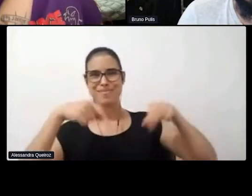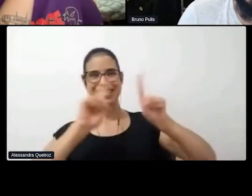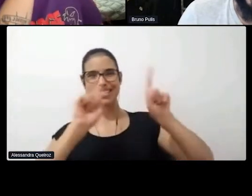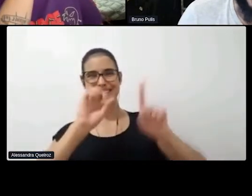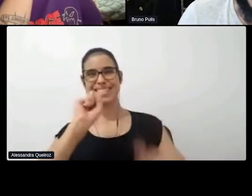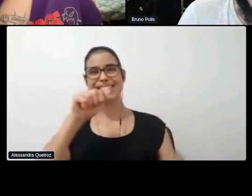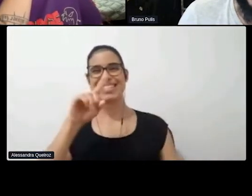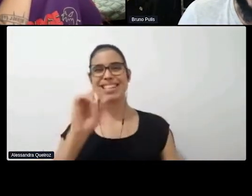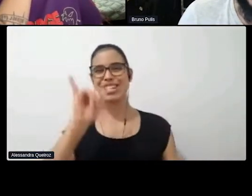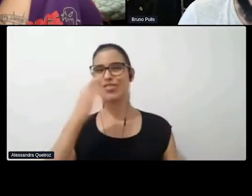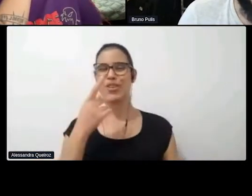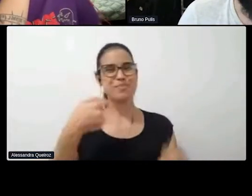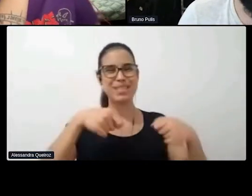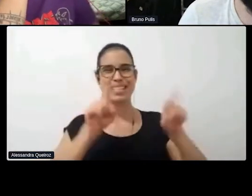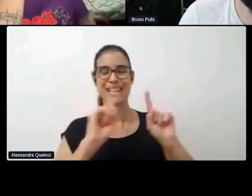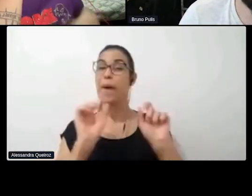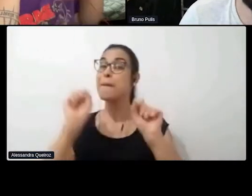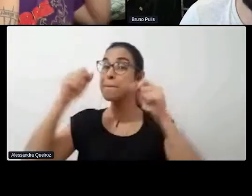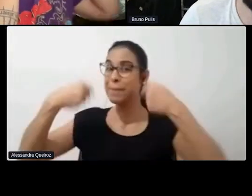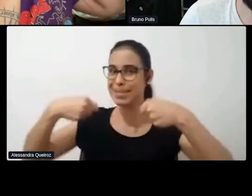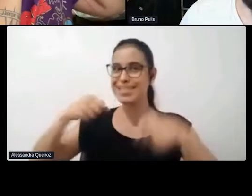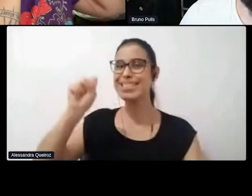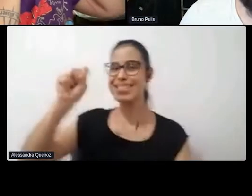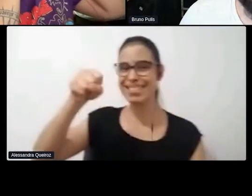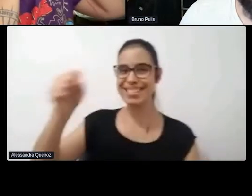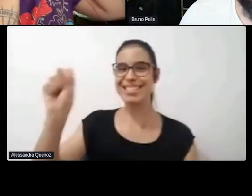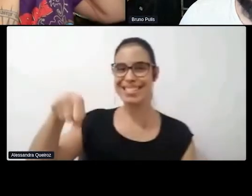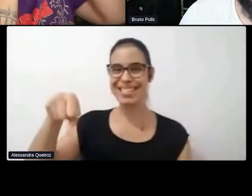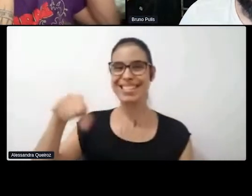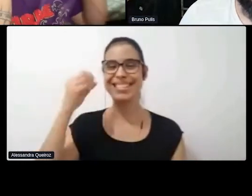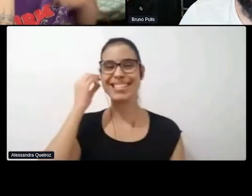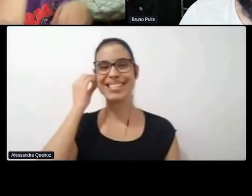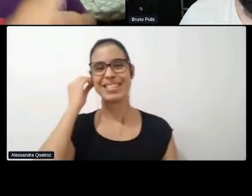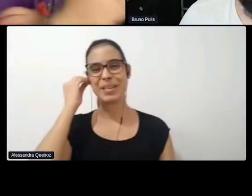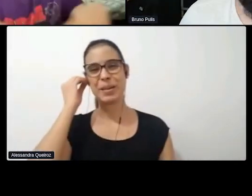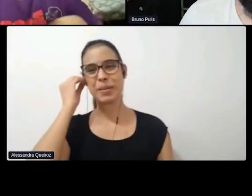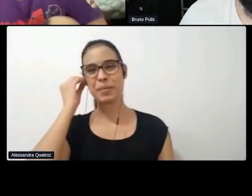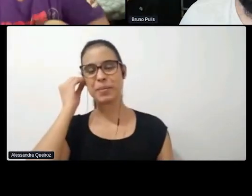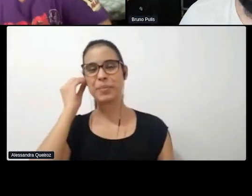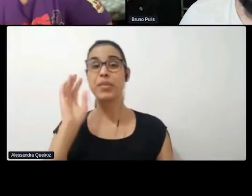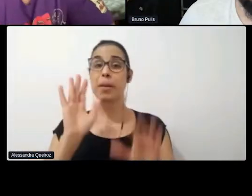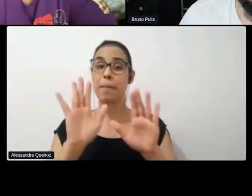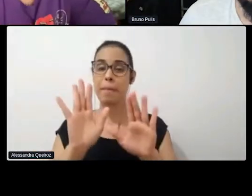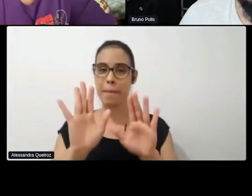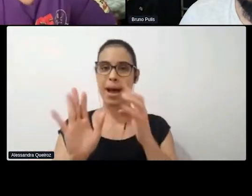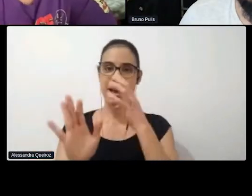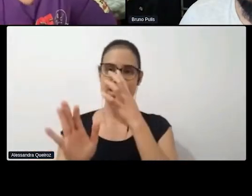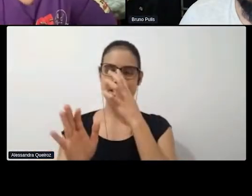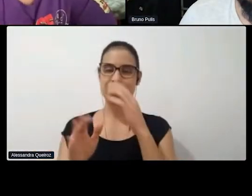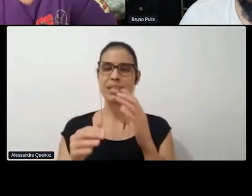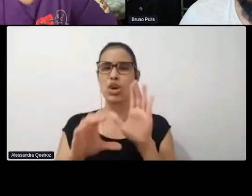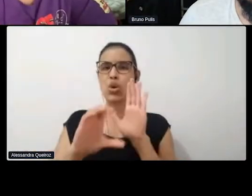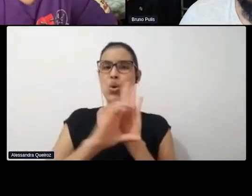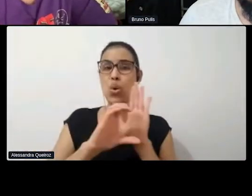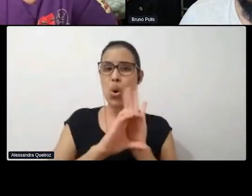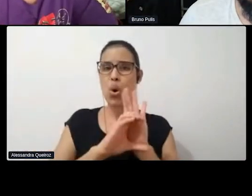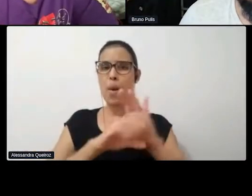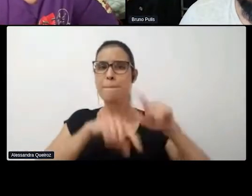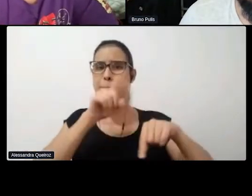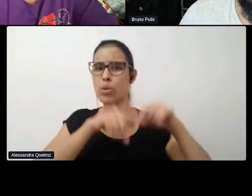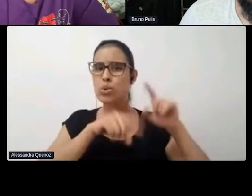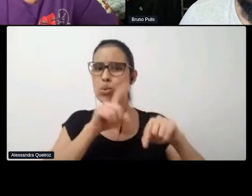Precisa sim. Quais são ali, para vocês, em nível de código, de produto, quais são